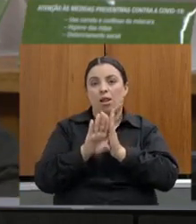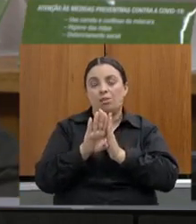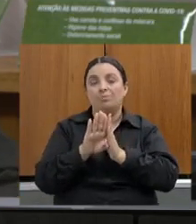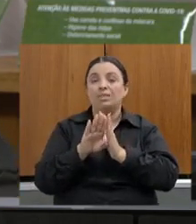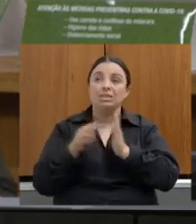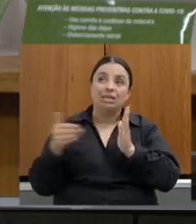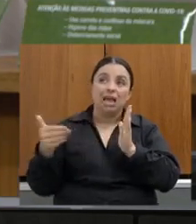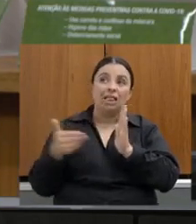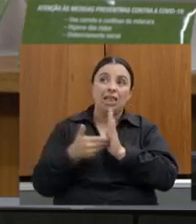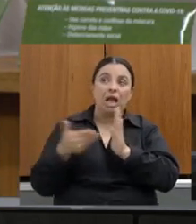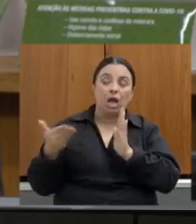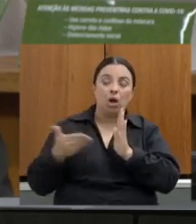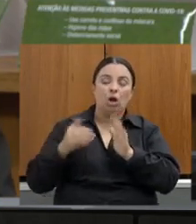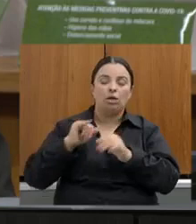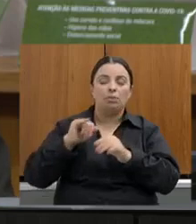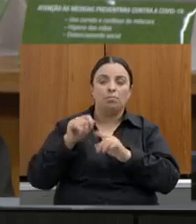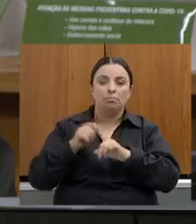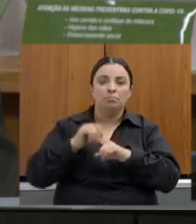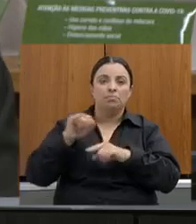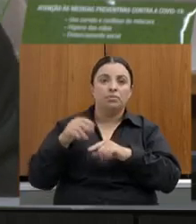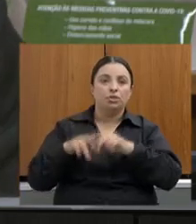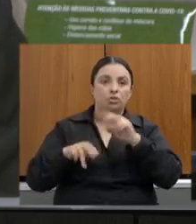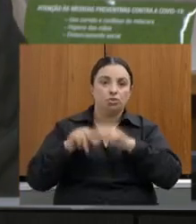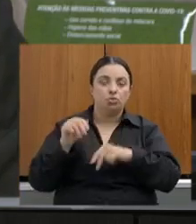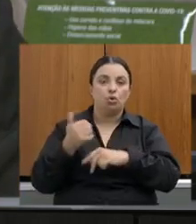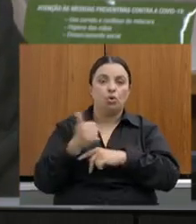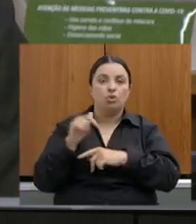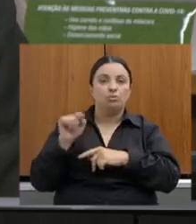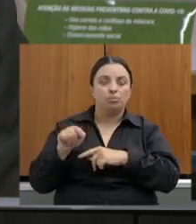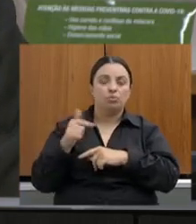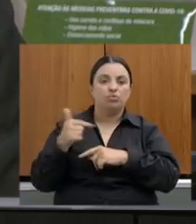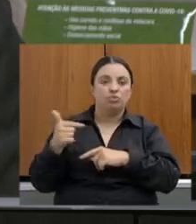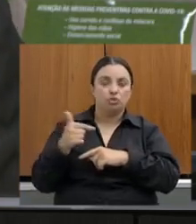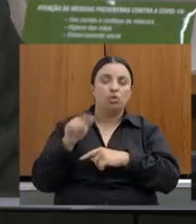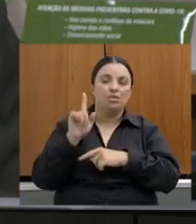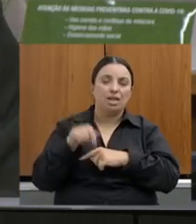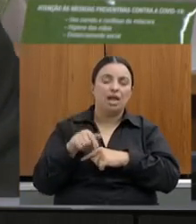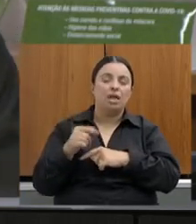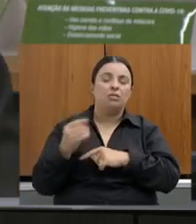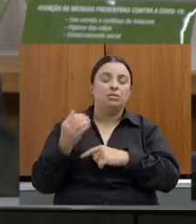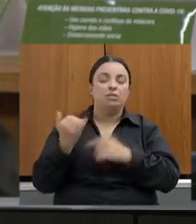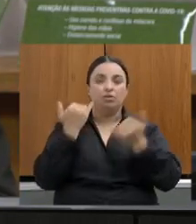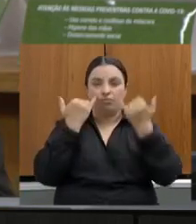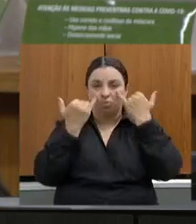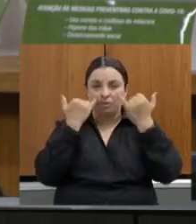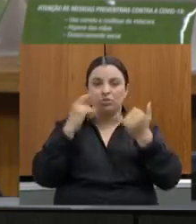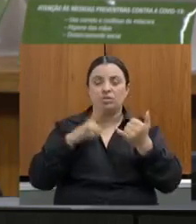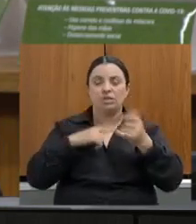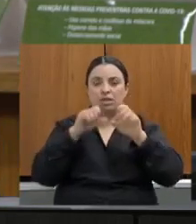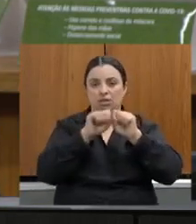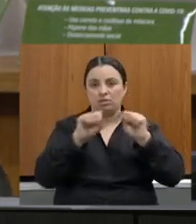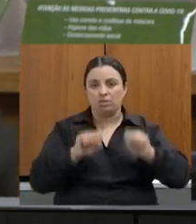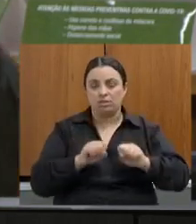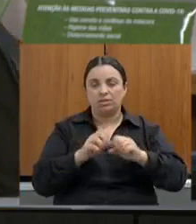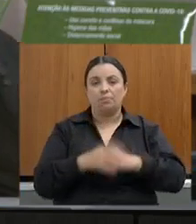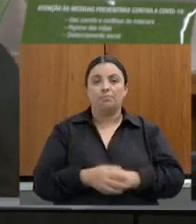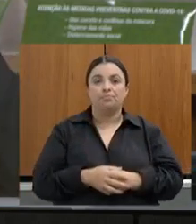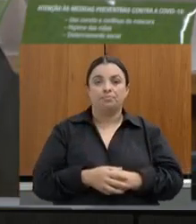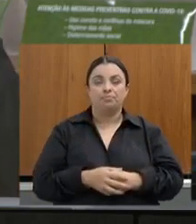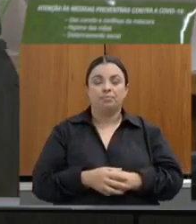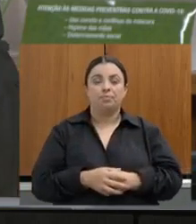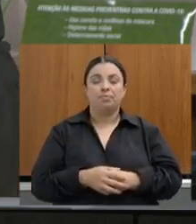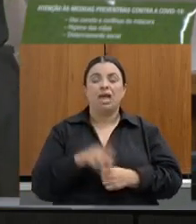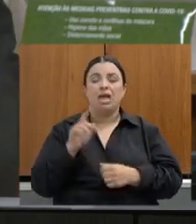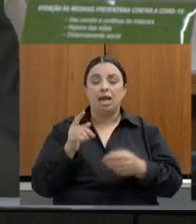11.9 milhões esses dados são Dados constantes em nossos sistemas né e relativamente às condições de trabalho que a